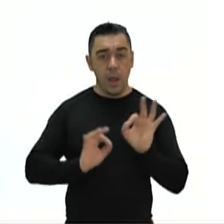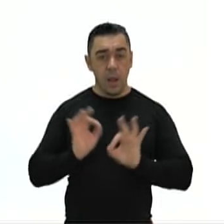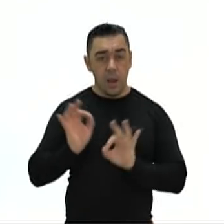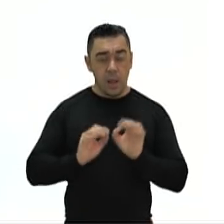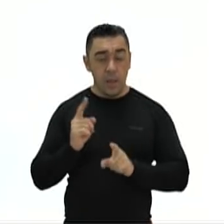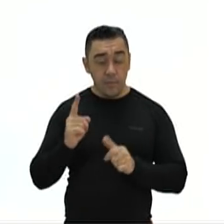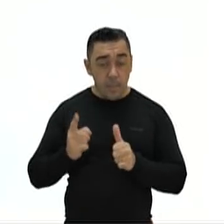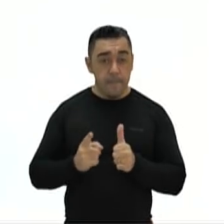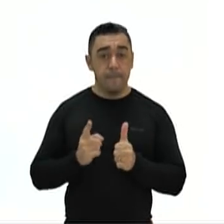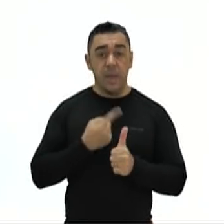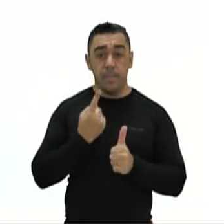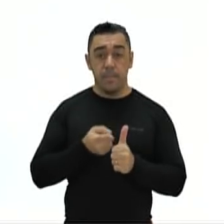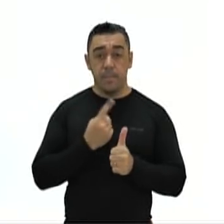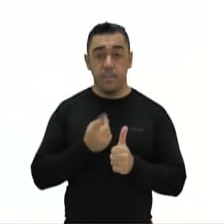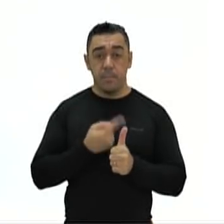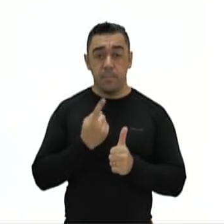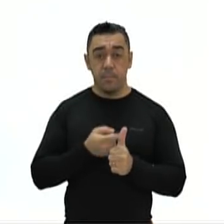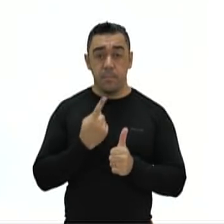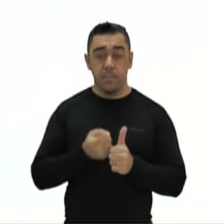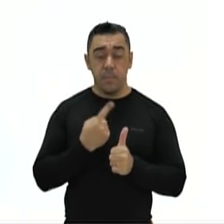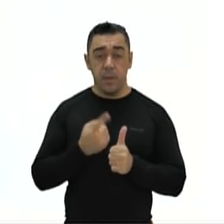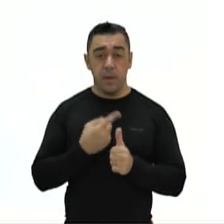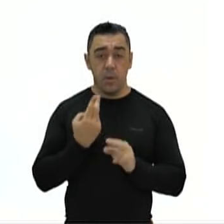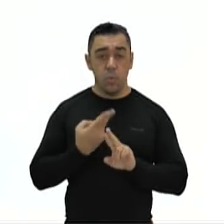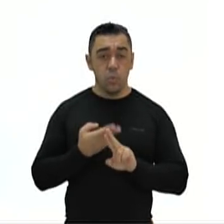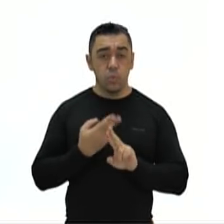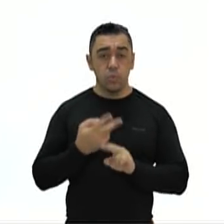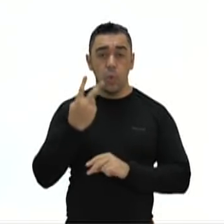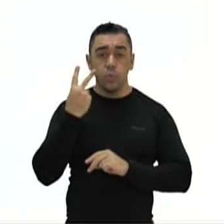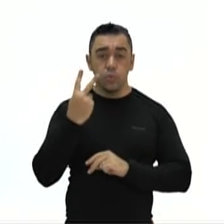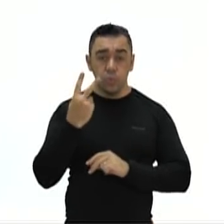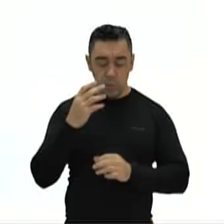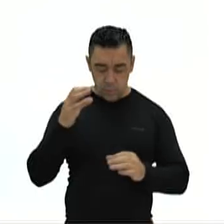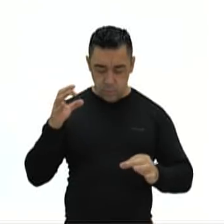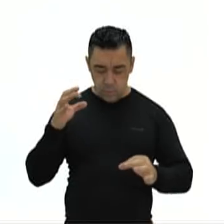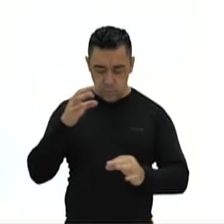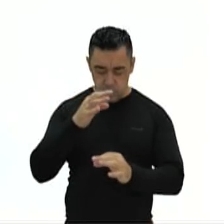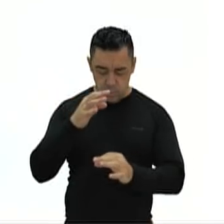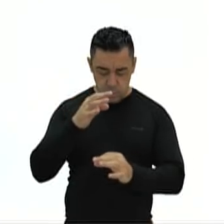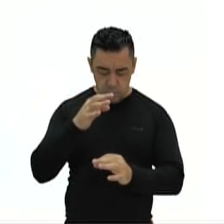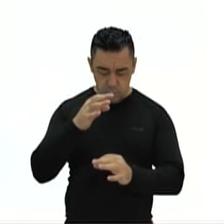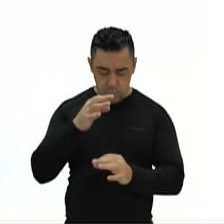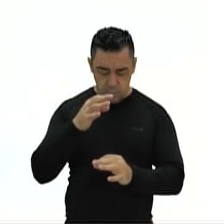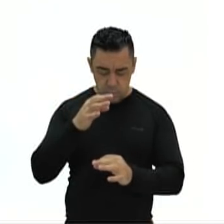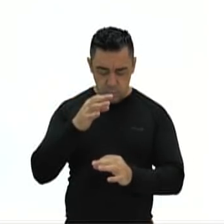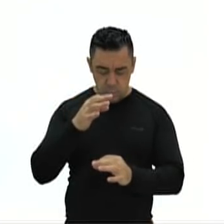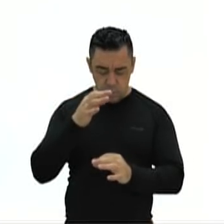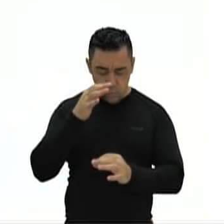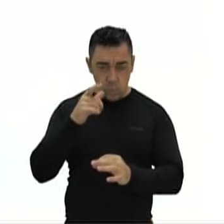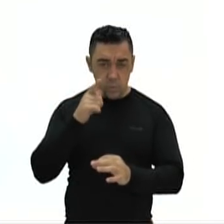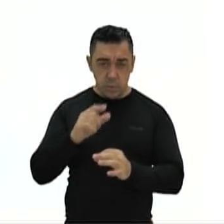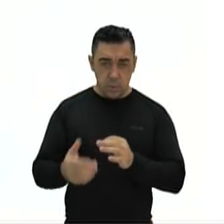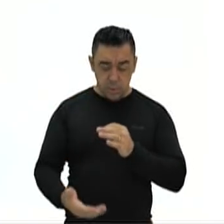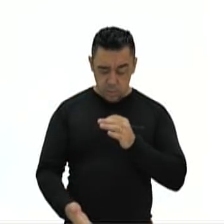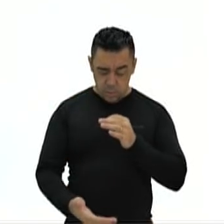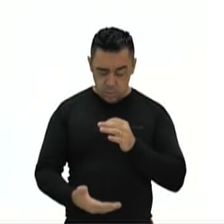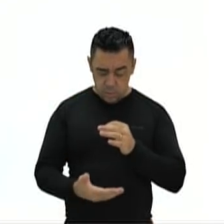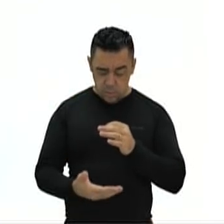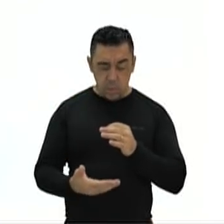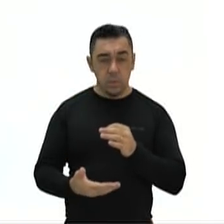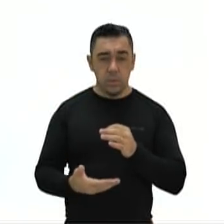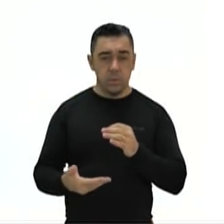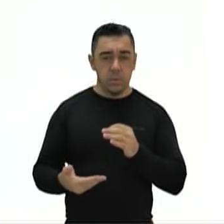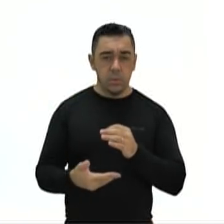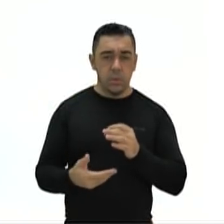primeiro cientista que usou 2 lentes em um microscópio para aproximar uma imagem e conseguir enxergar os seus